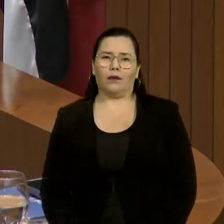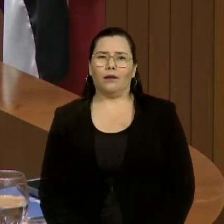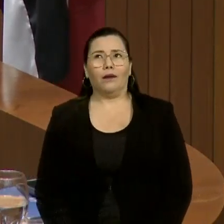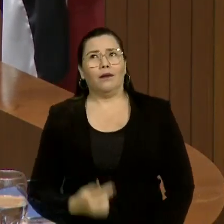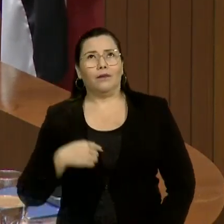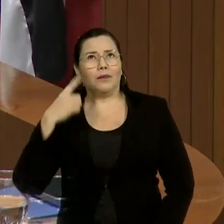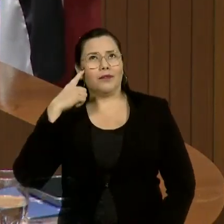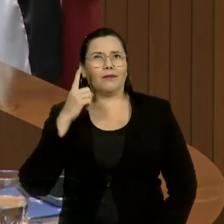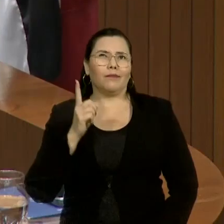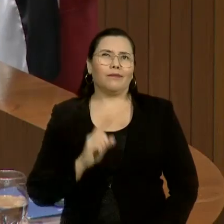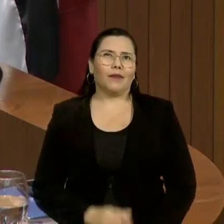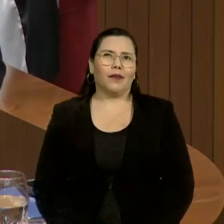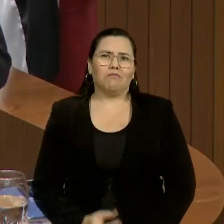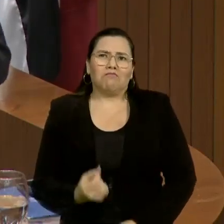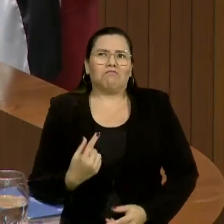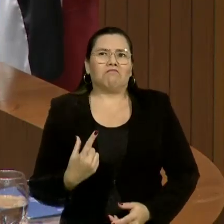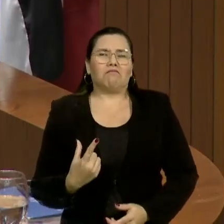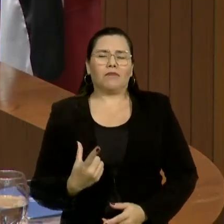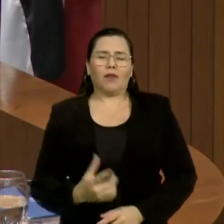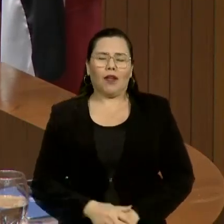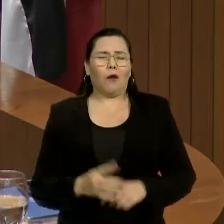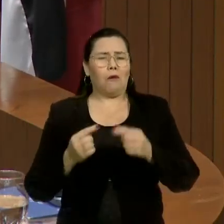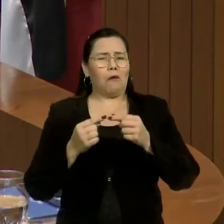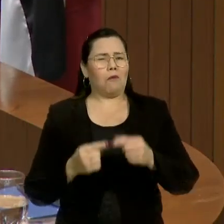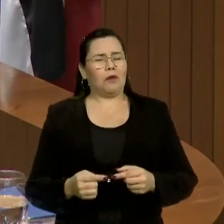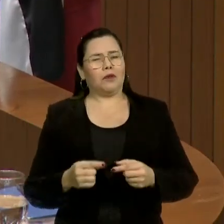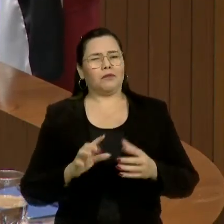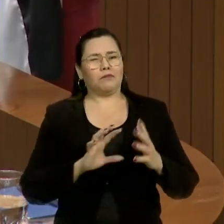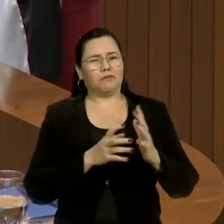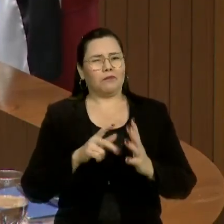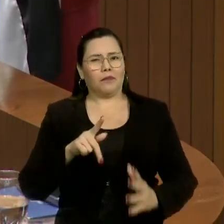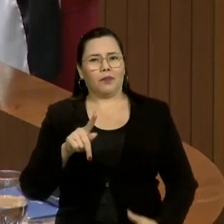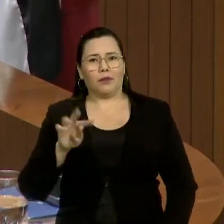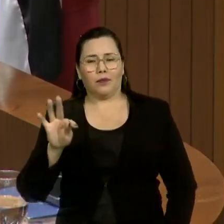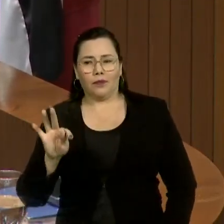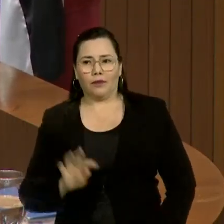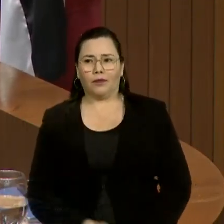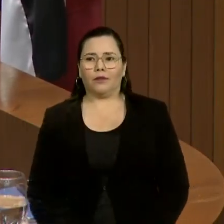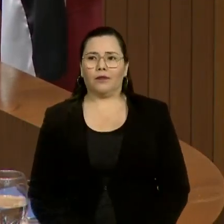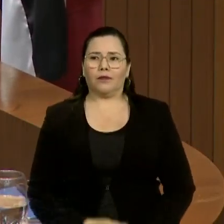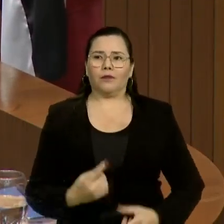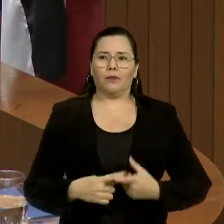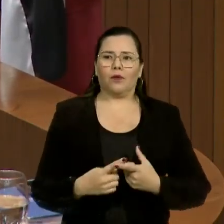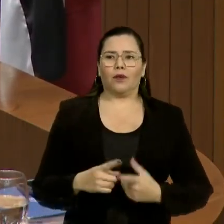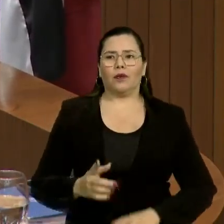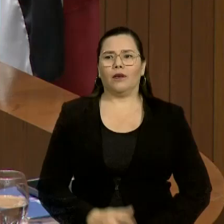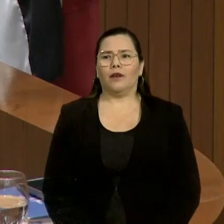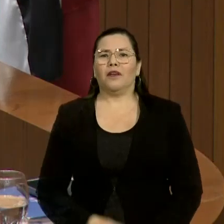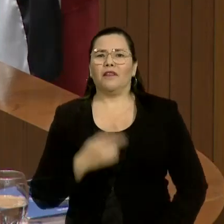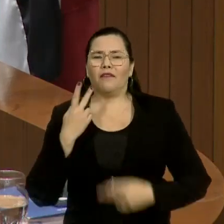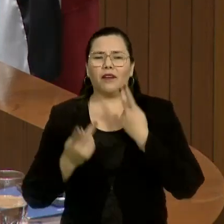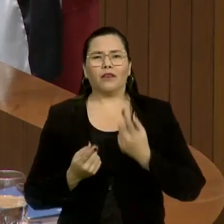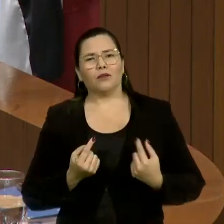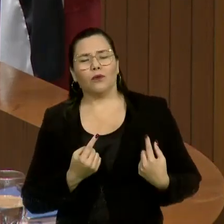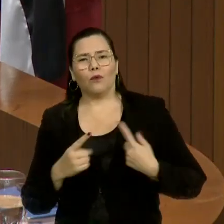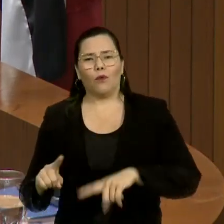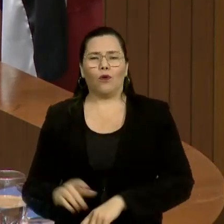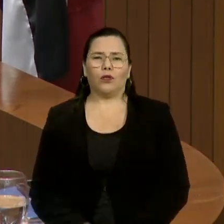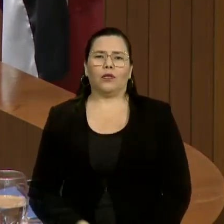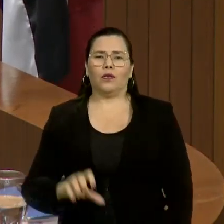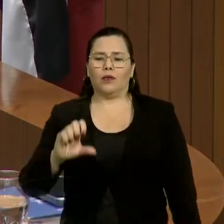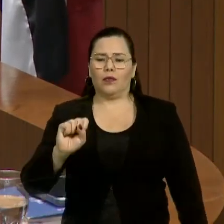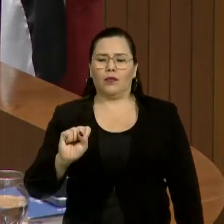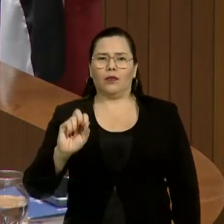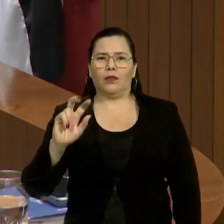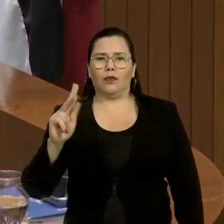estranho, mas depois de se fazer toda aquela contra-campanha contra a Shein, contra o AliExpress, contra todas